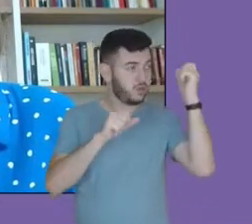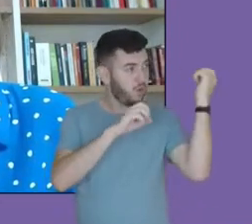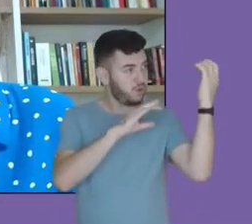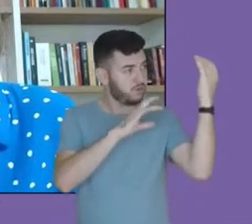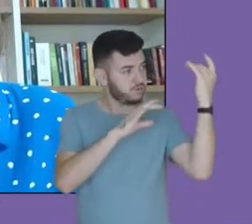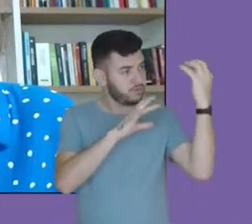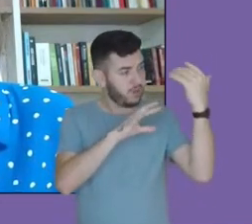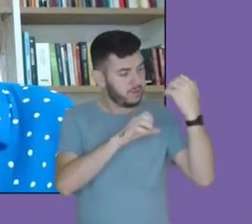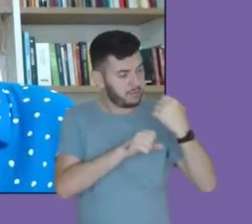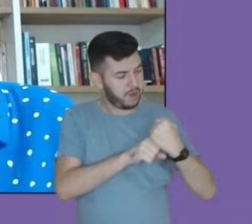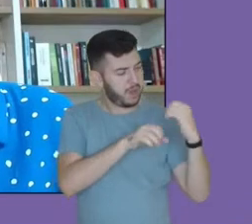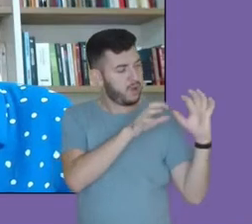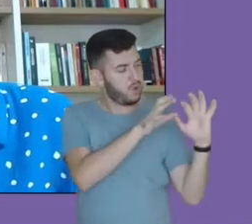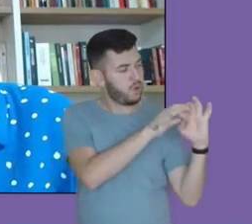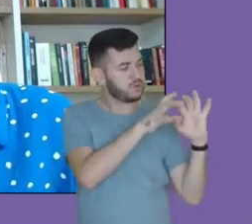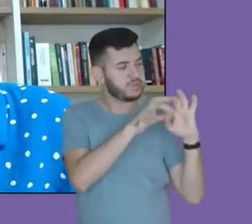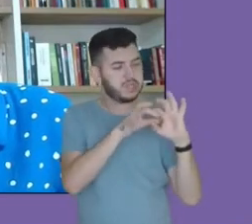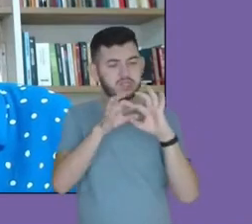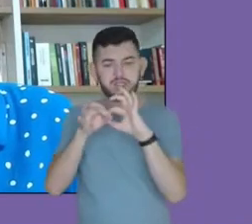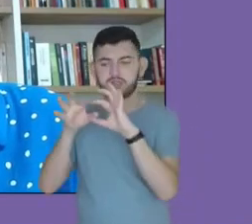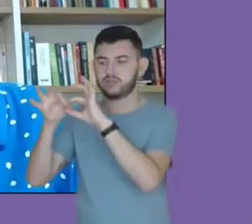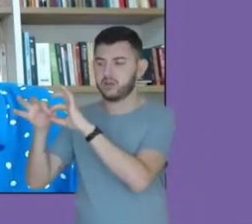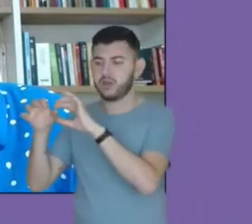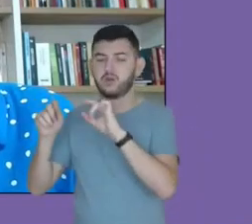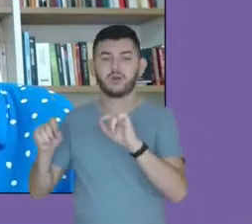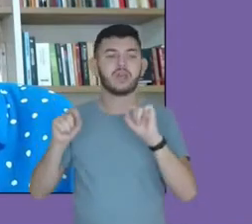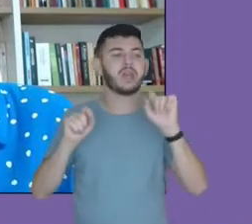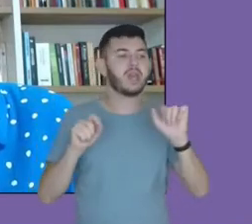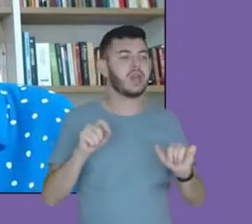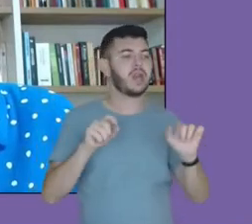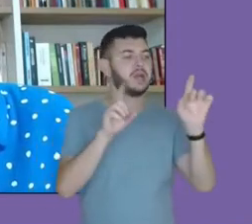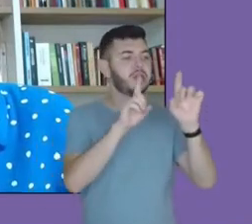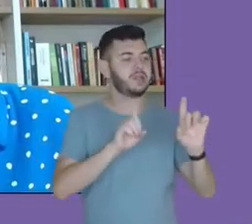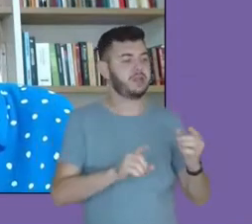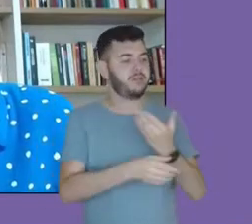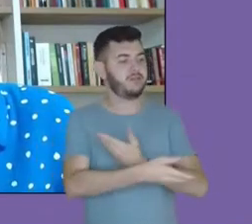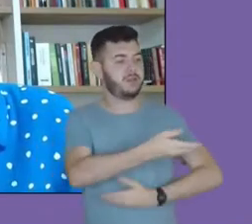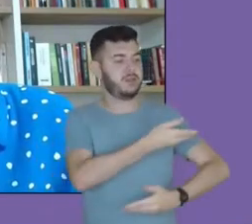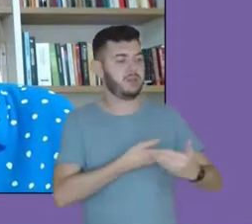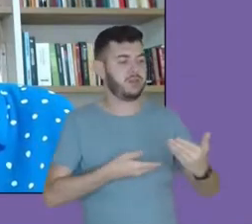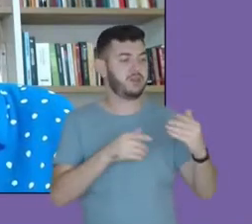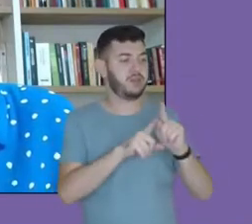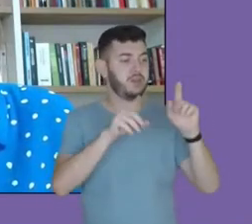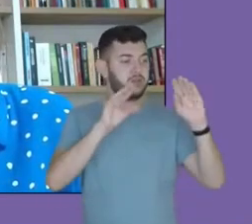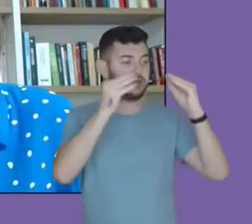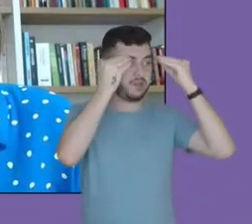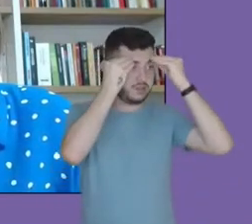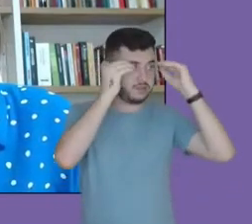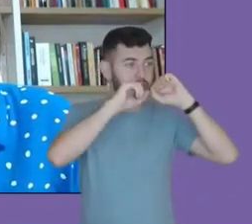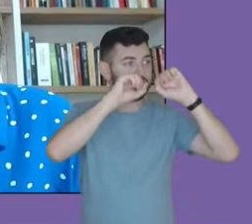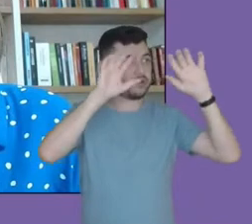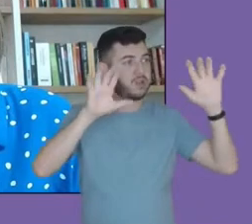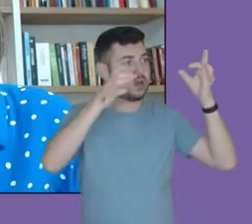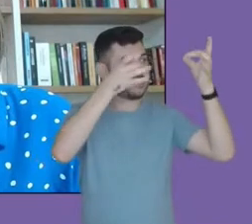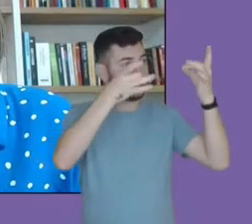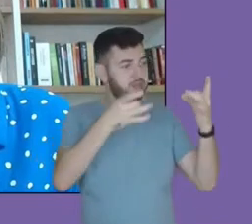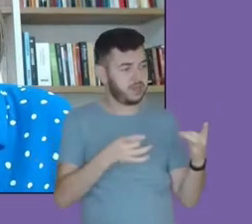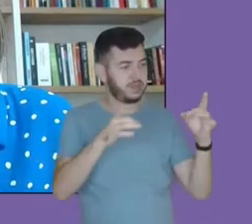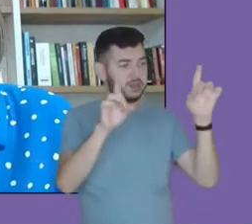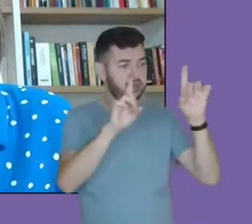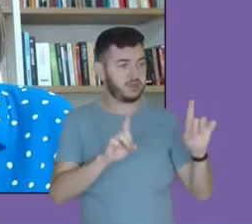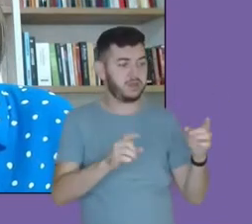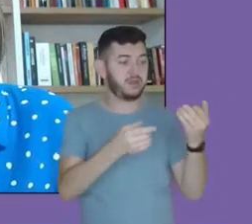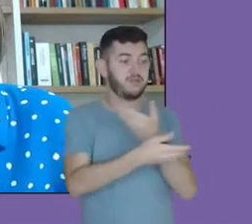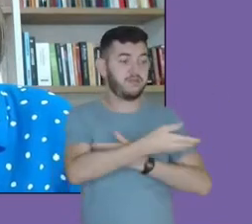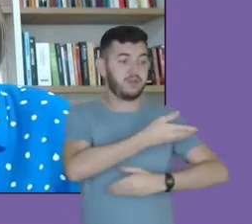a deficiência, sobre a compreensão da deficiência, ela vai estabelecer uma diferença muito importante, que